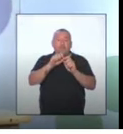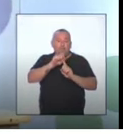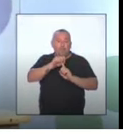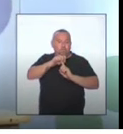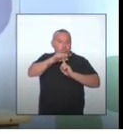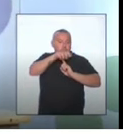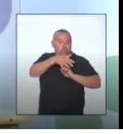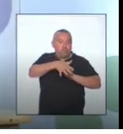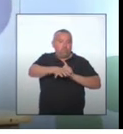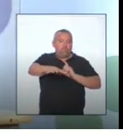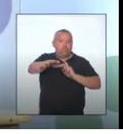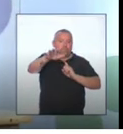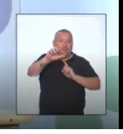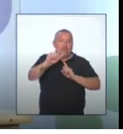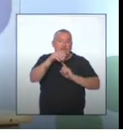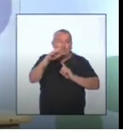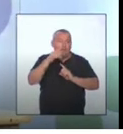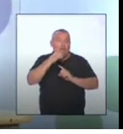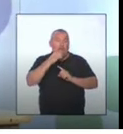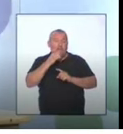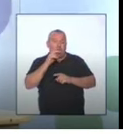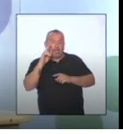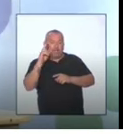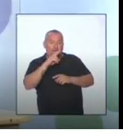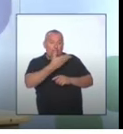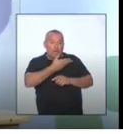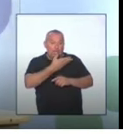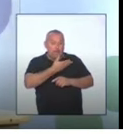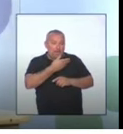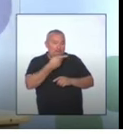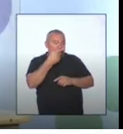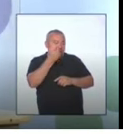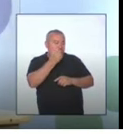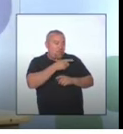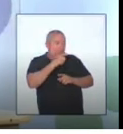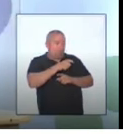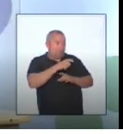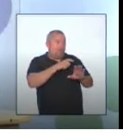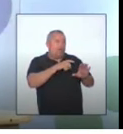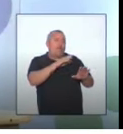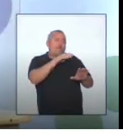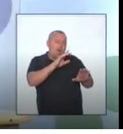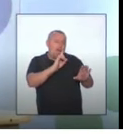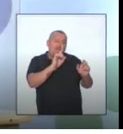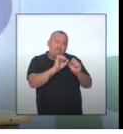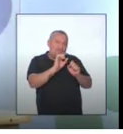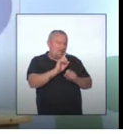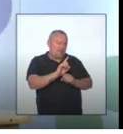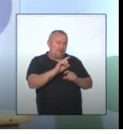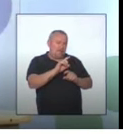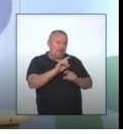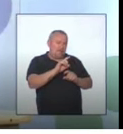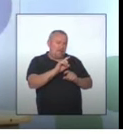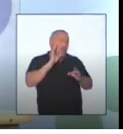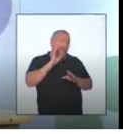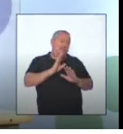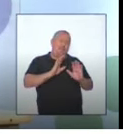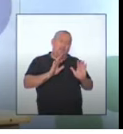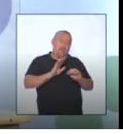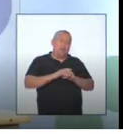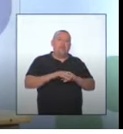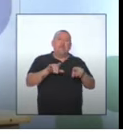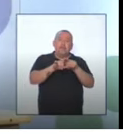dessa ação. Se vê um colega postando uma coisa indesejada no chat, chame a atenção dele. Esse espaço também é um espaço que deve ser